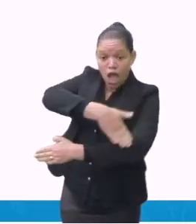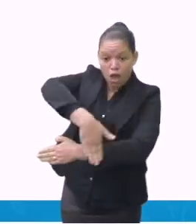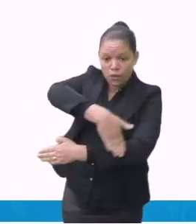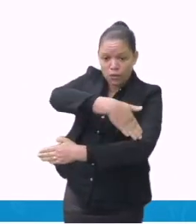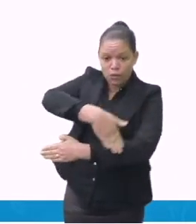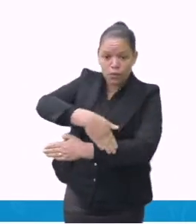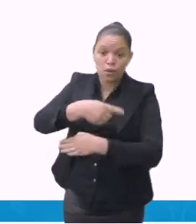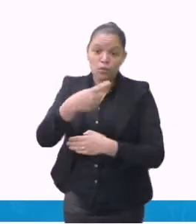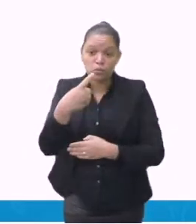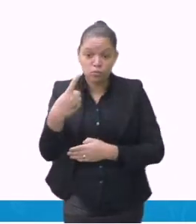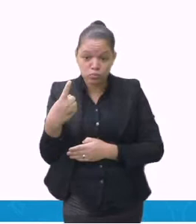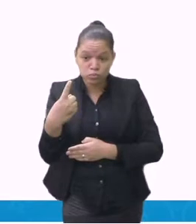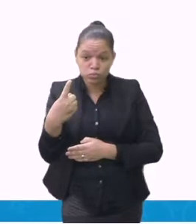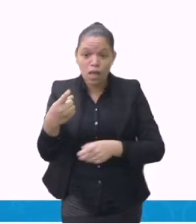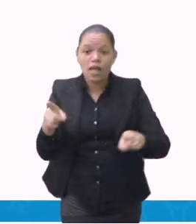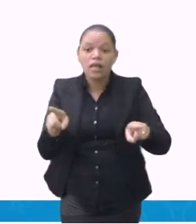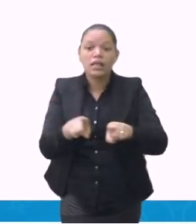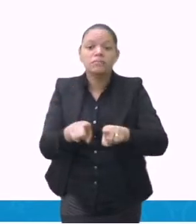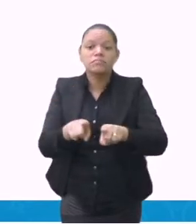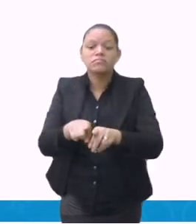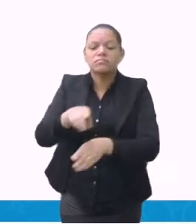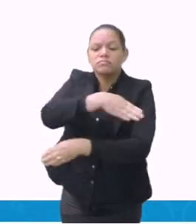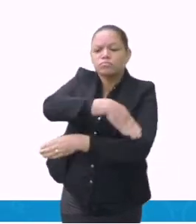2 são paralelas.